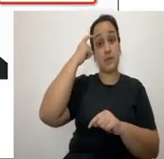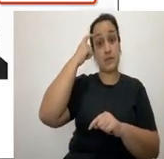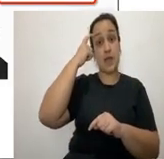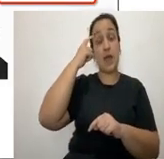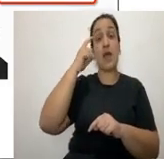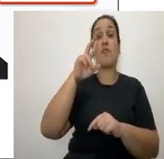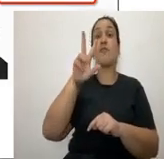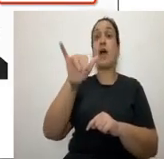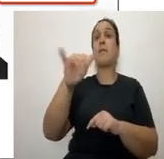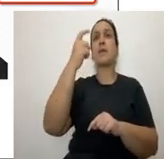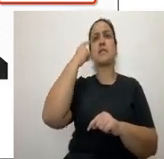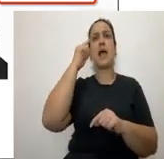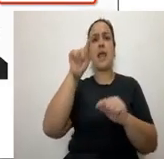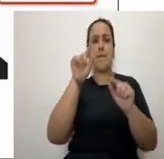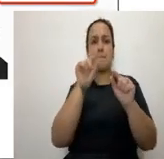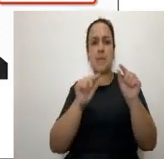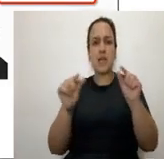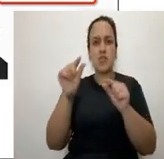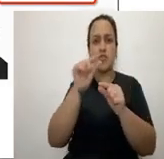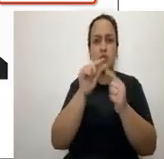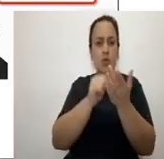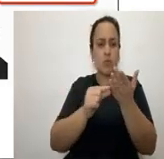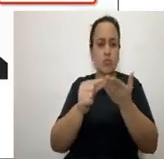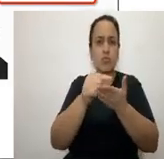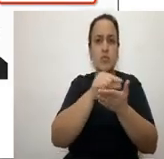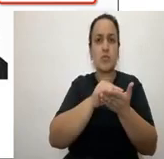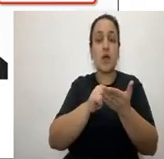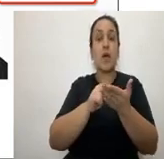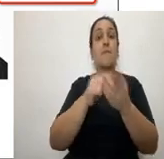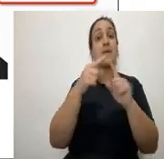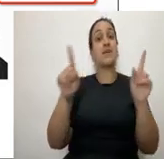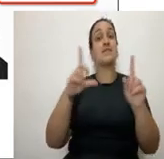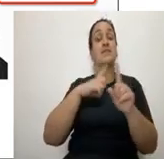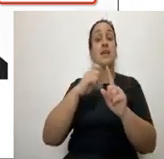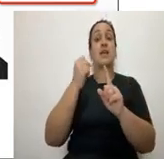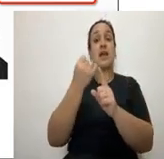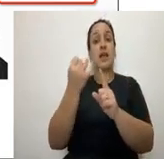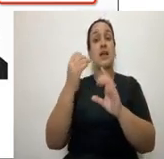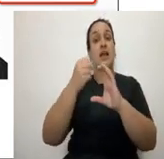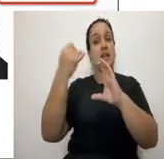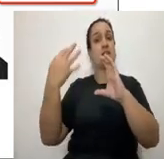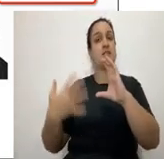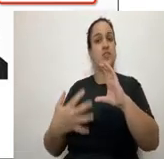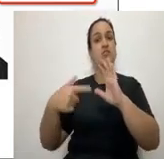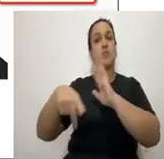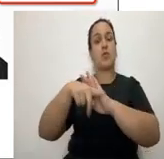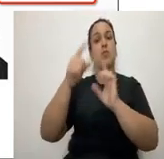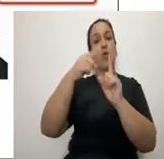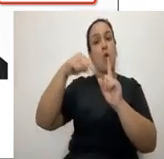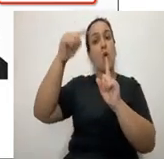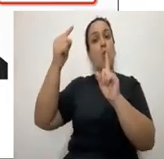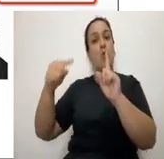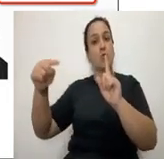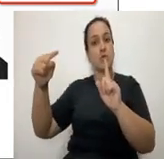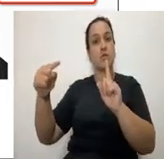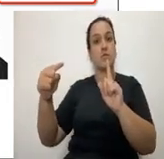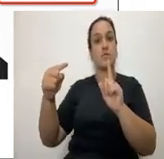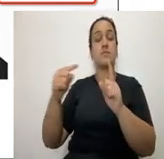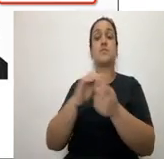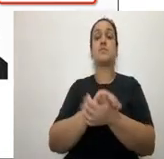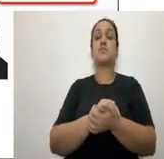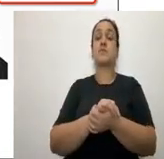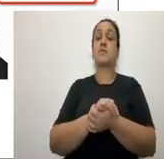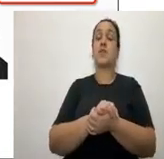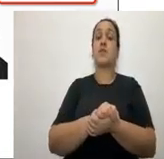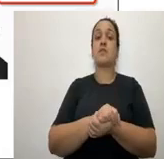Porque se a gente pensar isso, a gente vai considerar ele como partícula e ele tem característica de onda. E por final a gente vê a distribuição tanto pelo